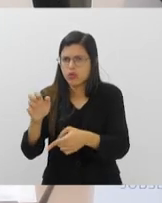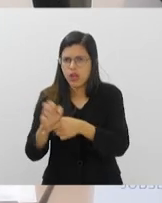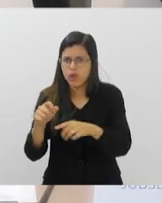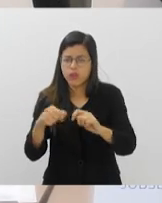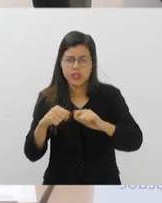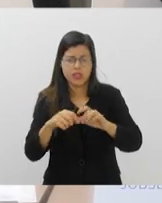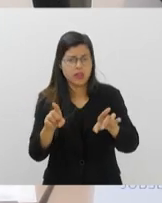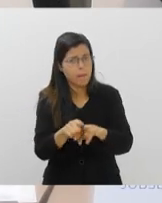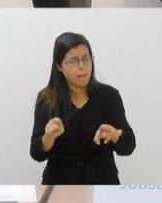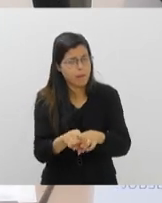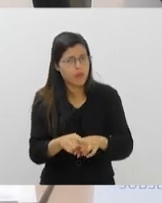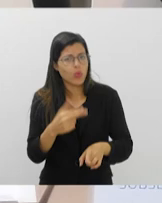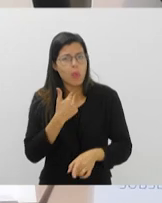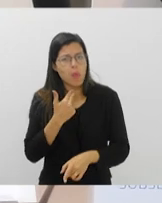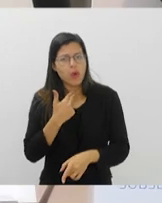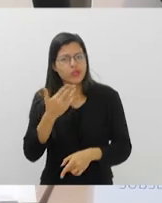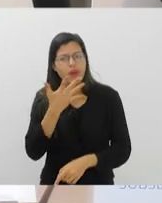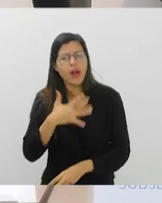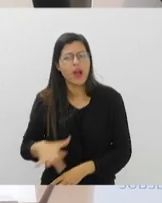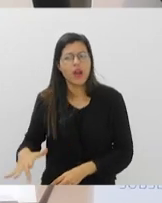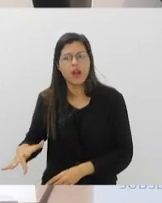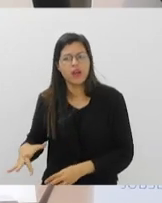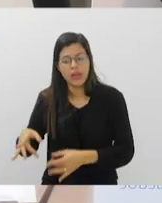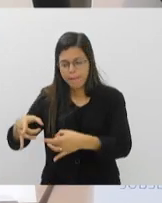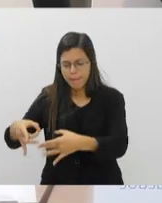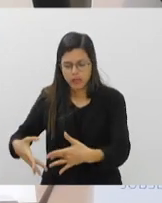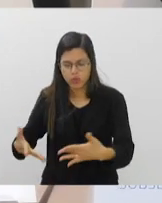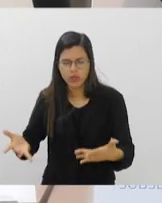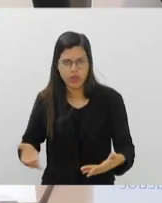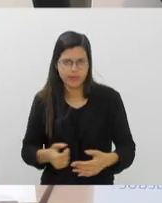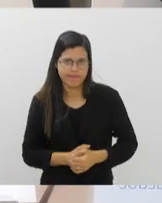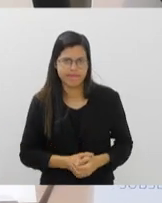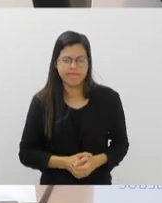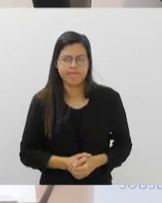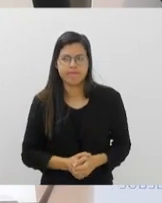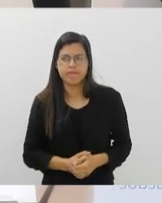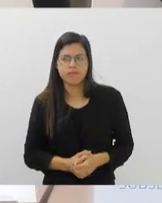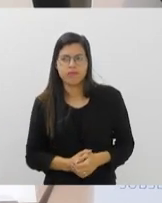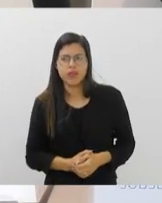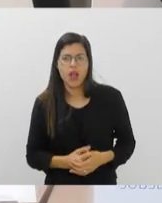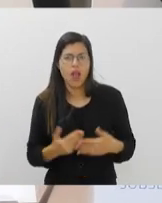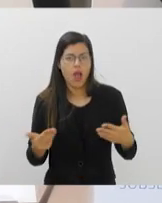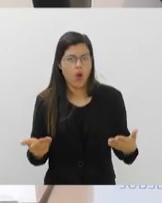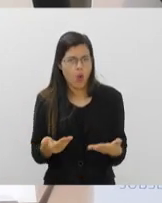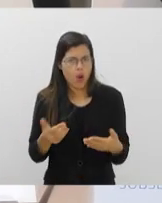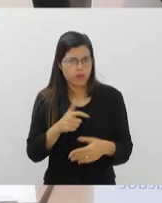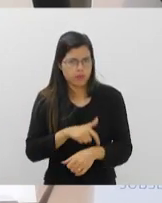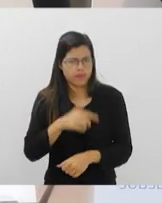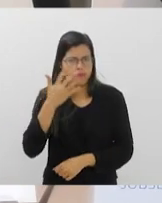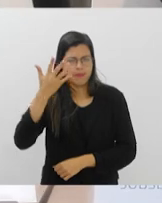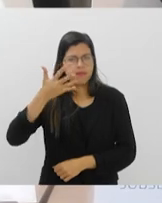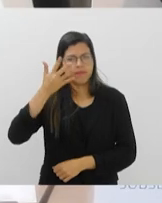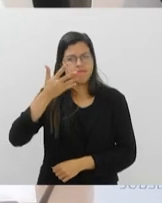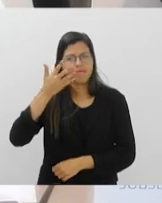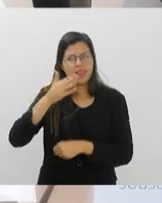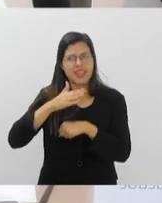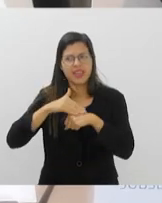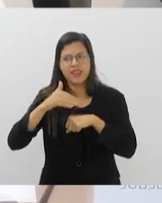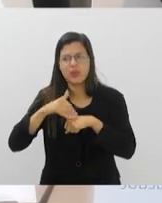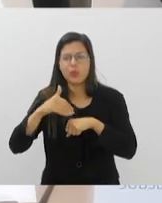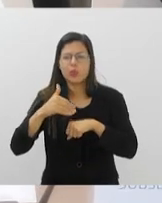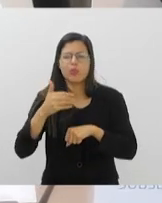as crianças sem a política pública necessária né passo agora a palavra ao meu querido